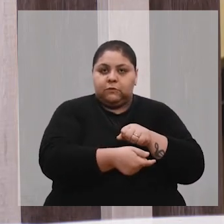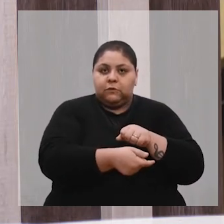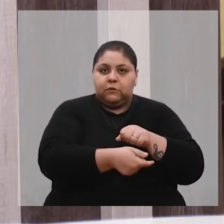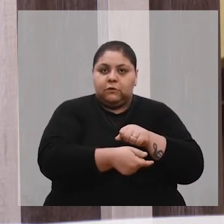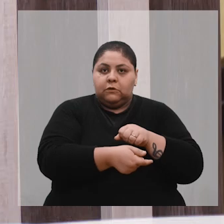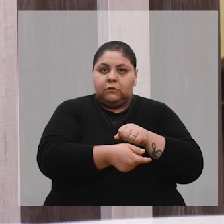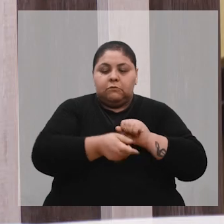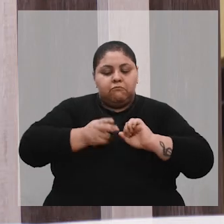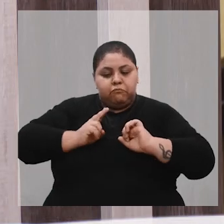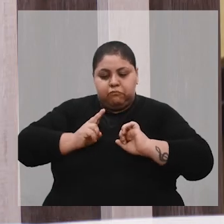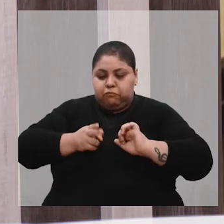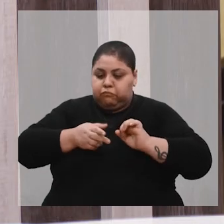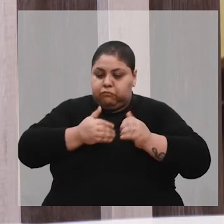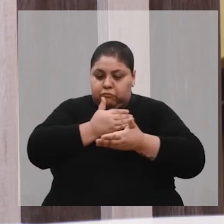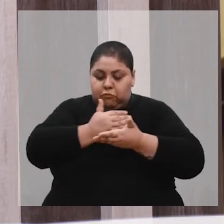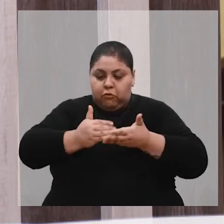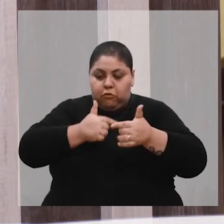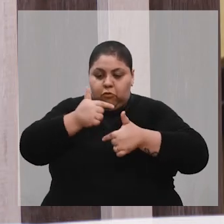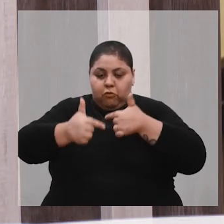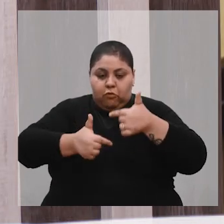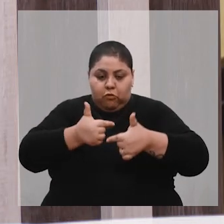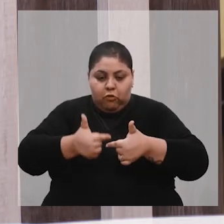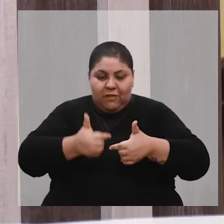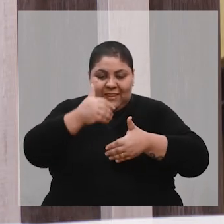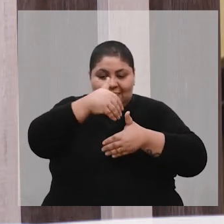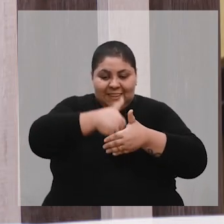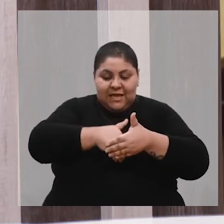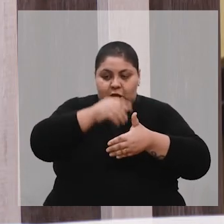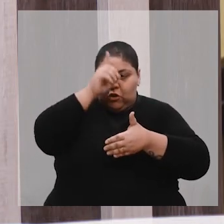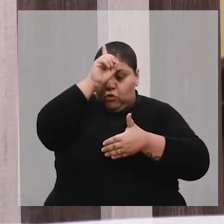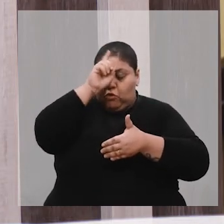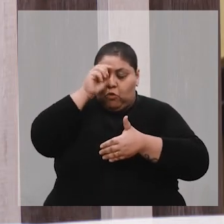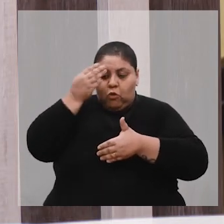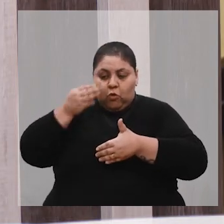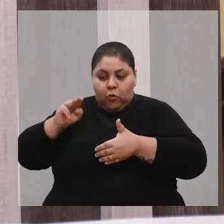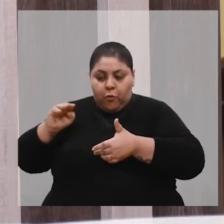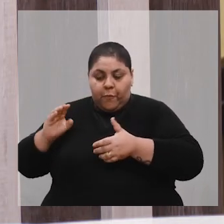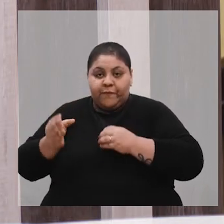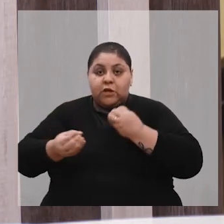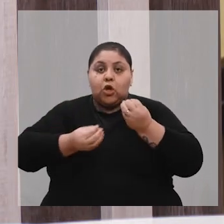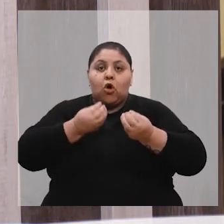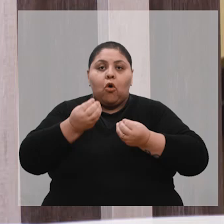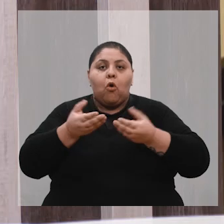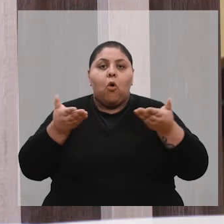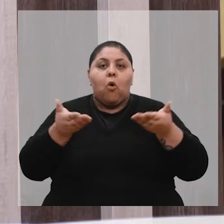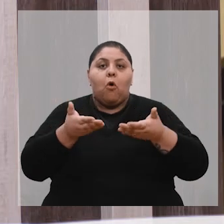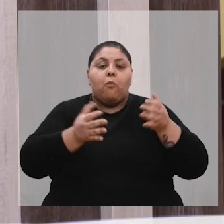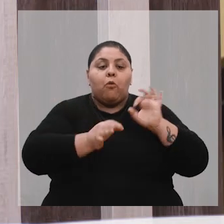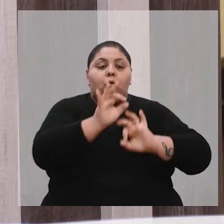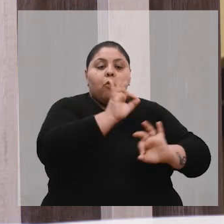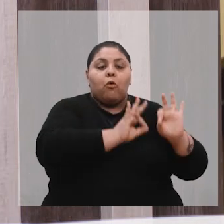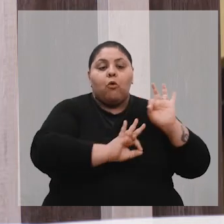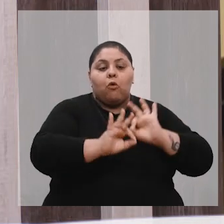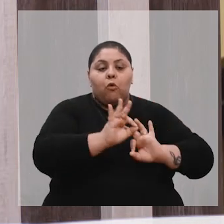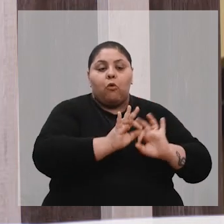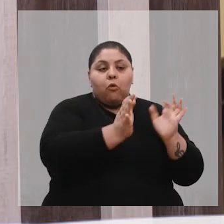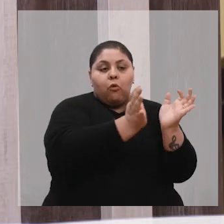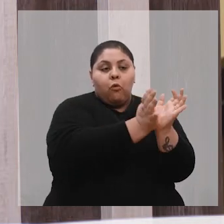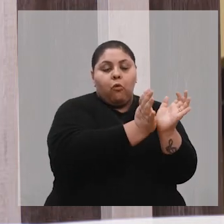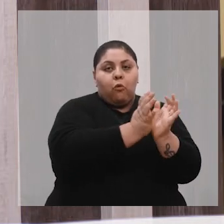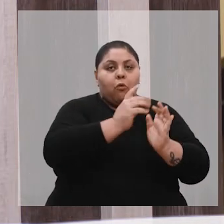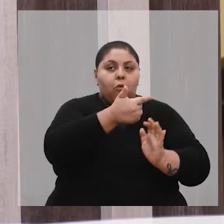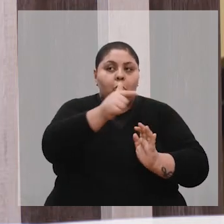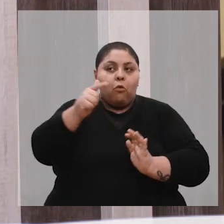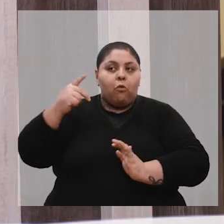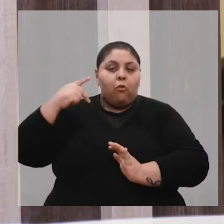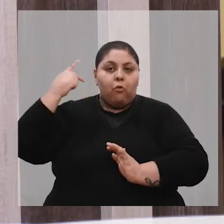investimentos e deixar a pleno funcionamento o materno-infantil no Virvi Ramos. Como é que se encontra o patamar de articulação com seus